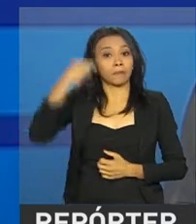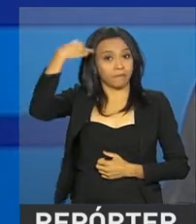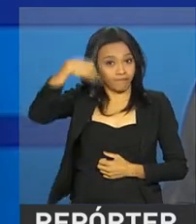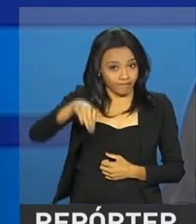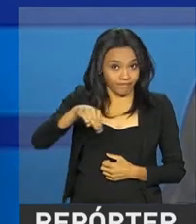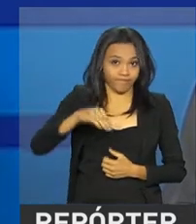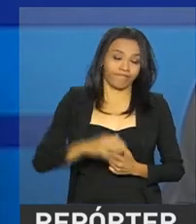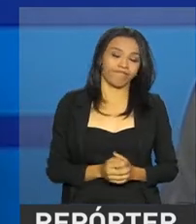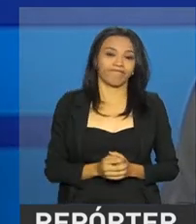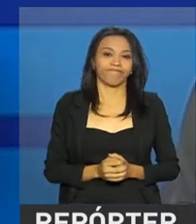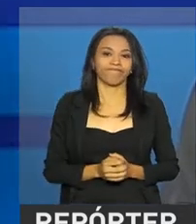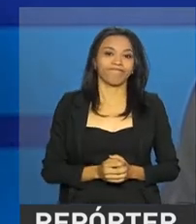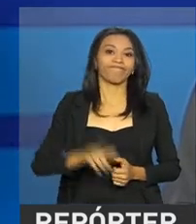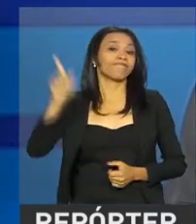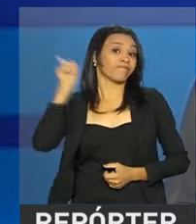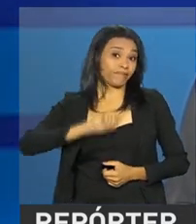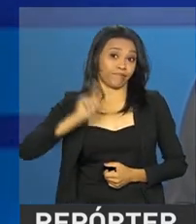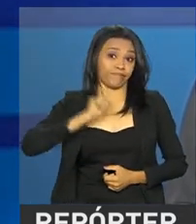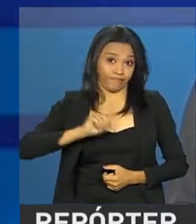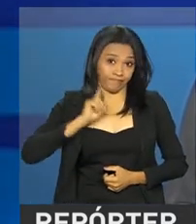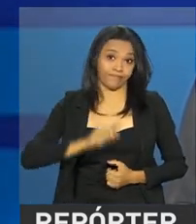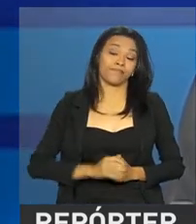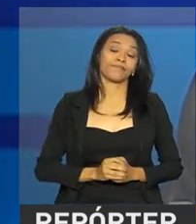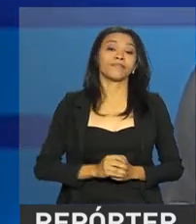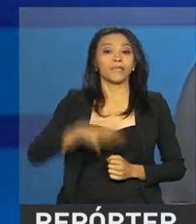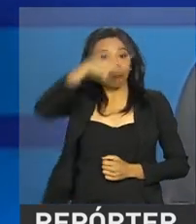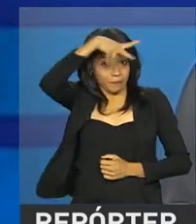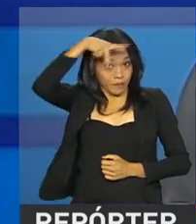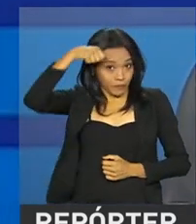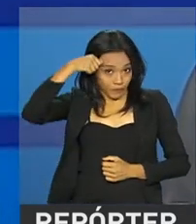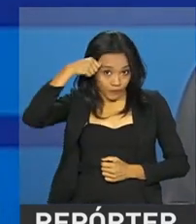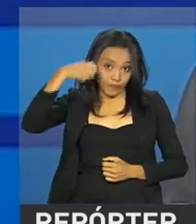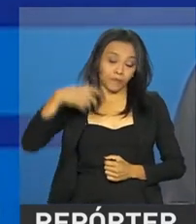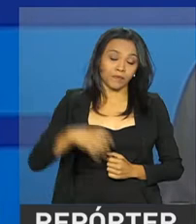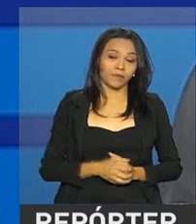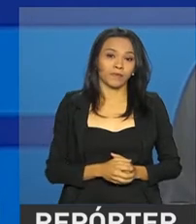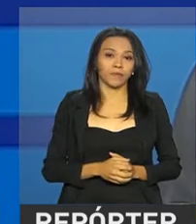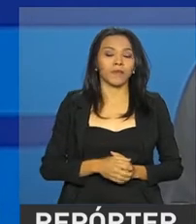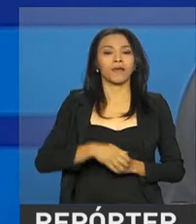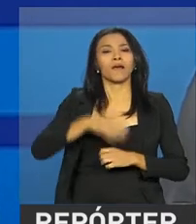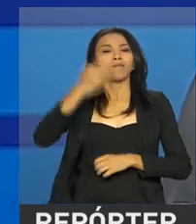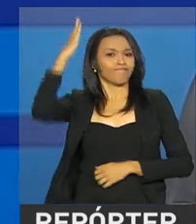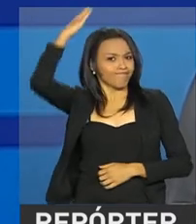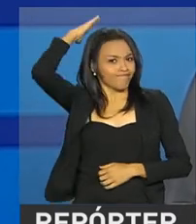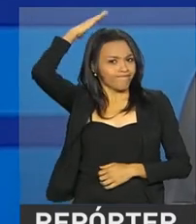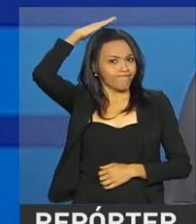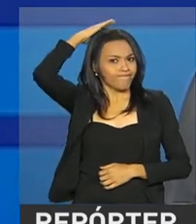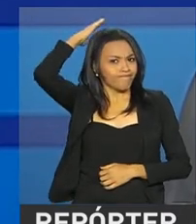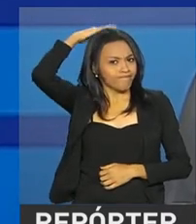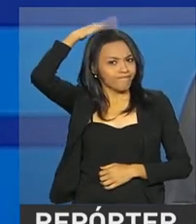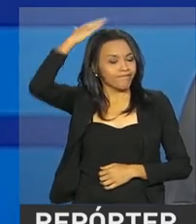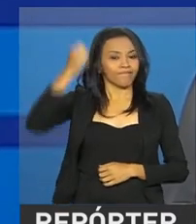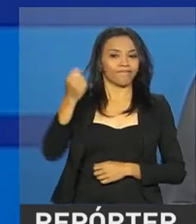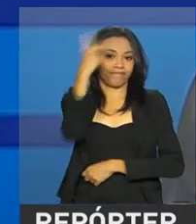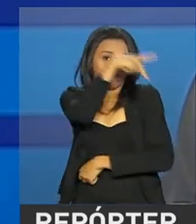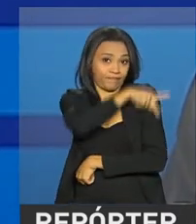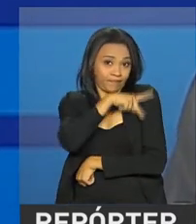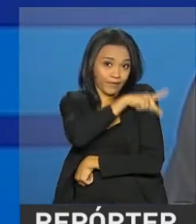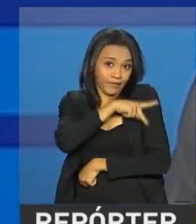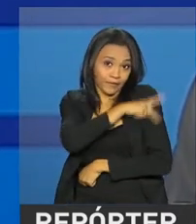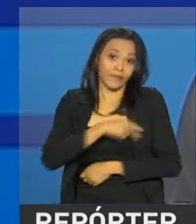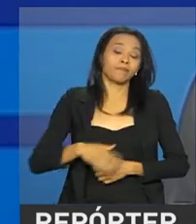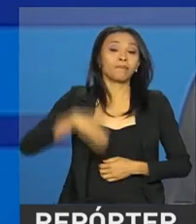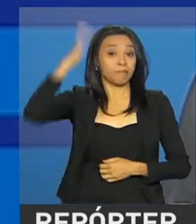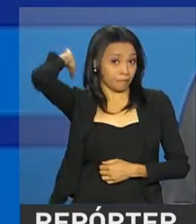Maranhão, Minas Gerais, Mato Grosso, Pará, Piauí,